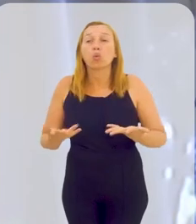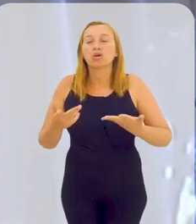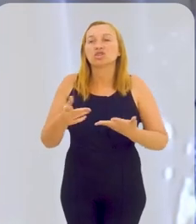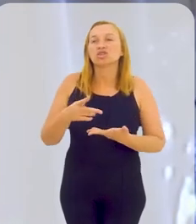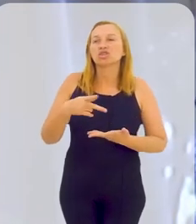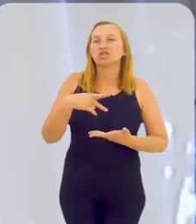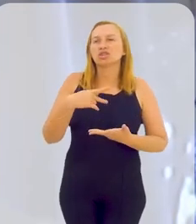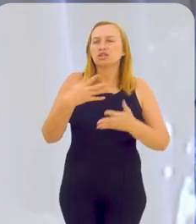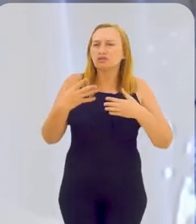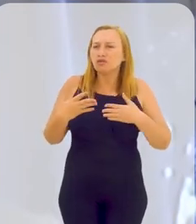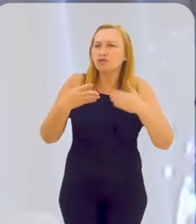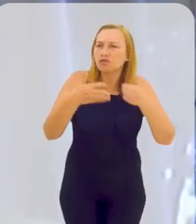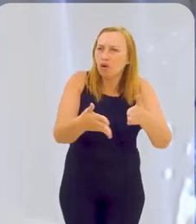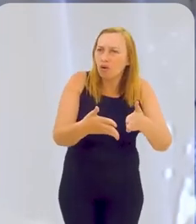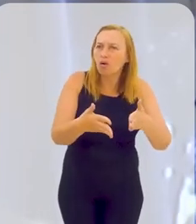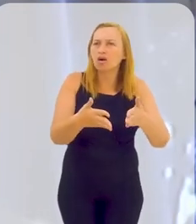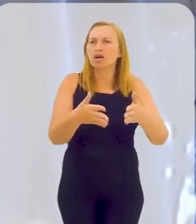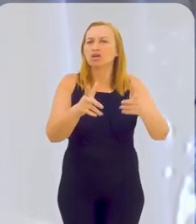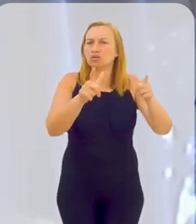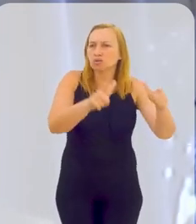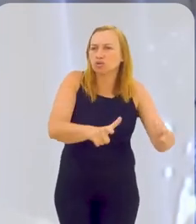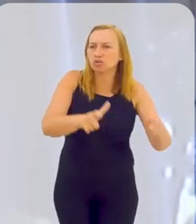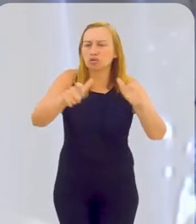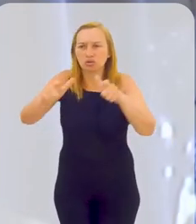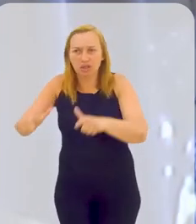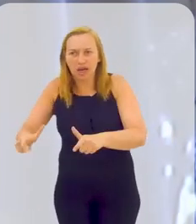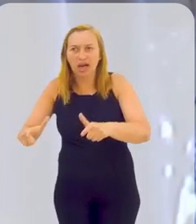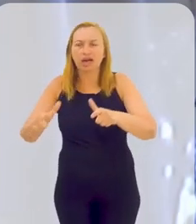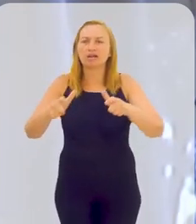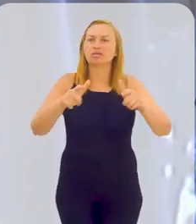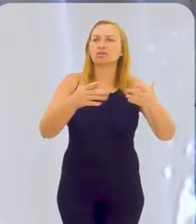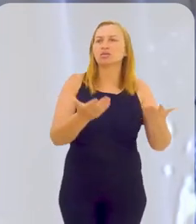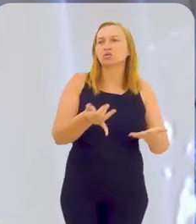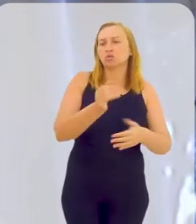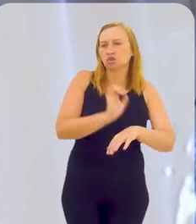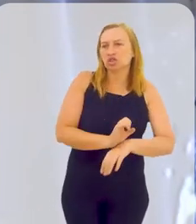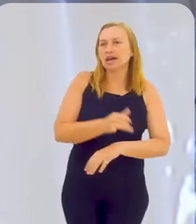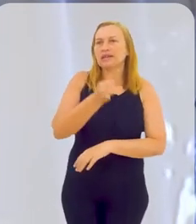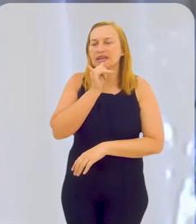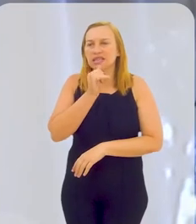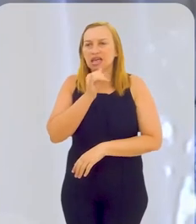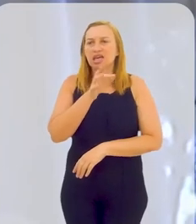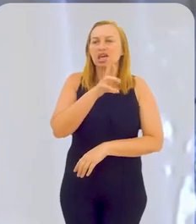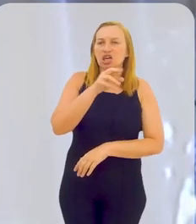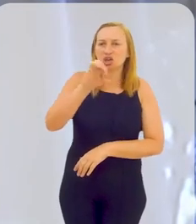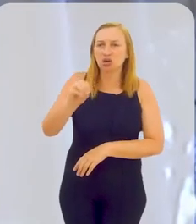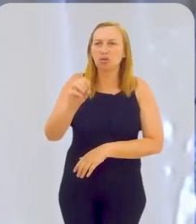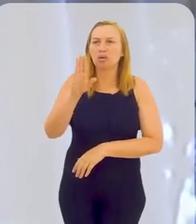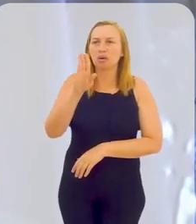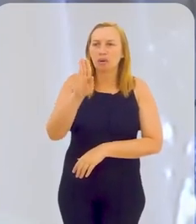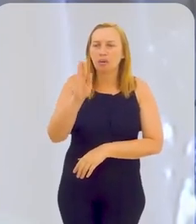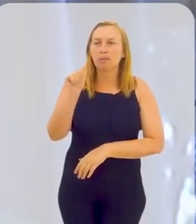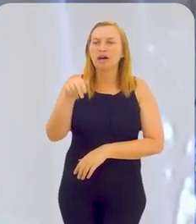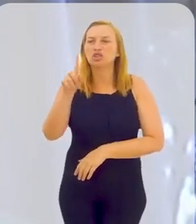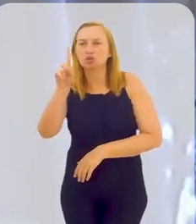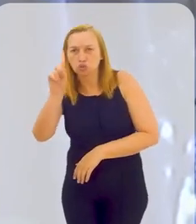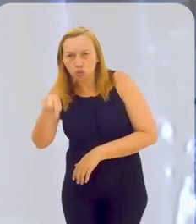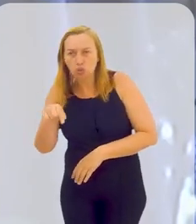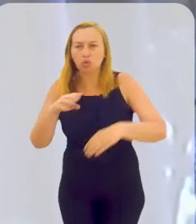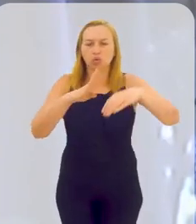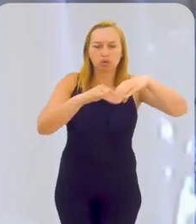Quando a gente dá um destaque a mananciais do nosso Estado, como, por exemplo, o Rio Guandu, a